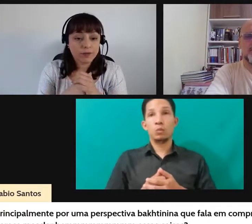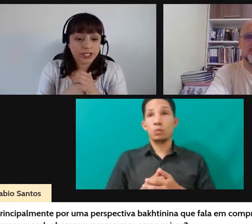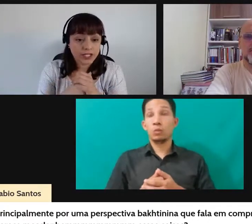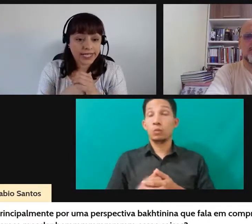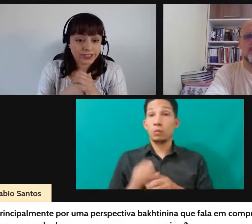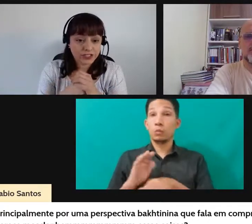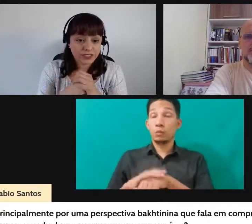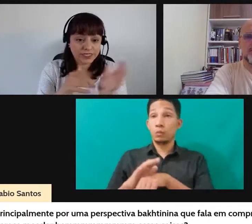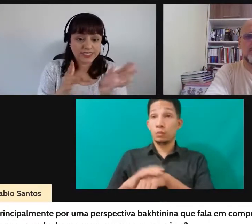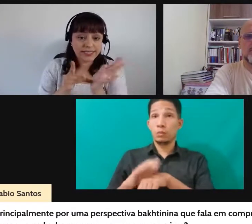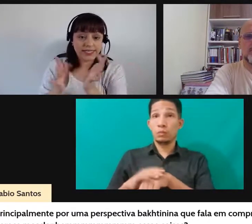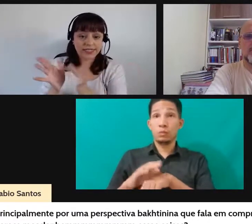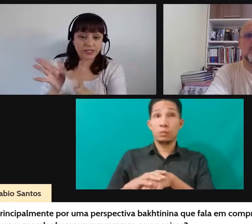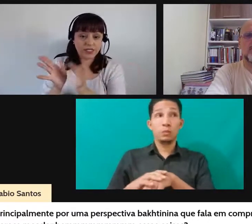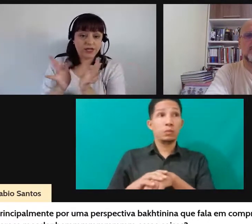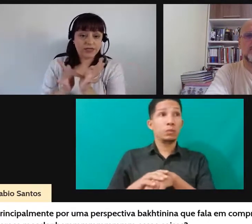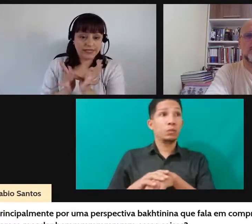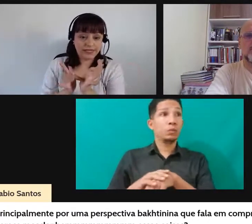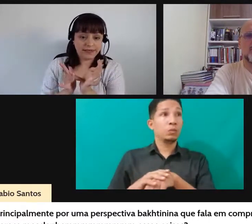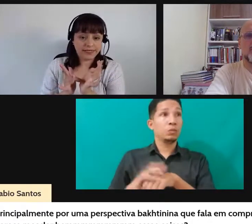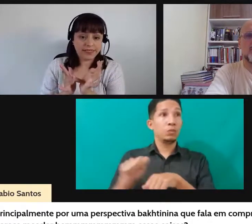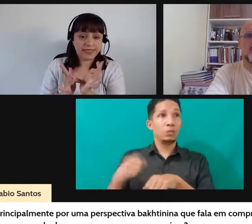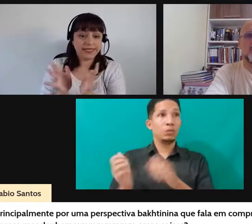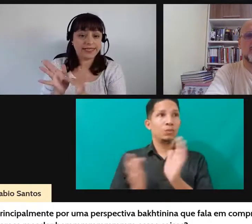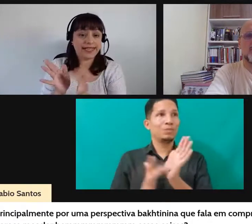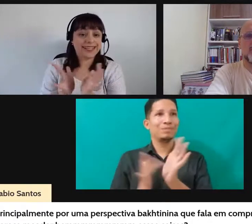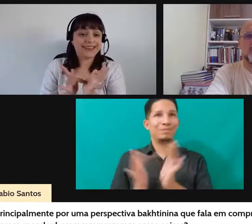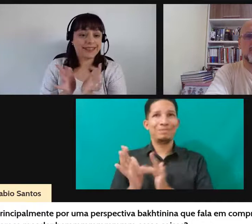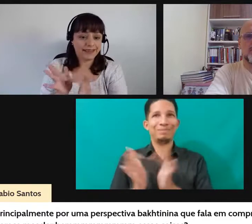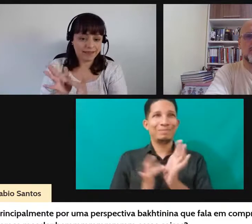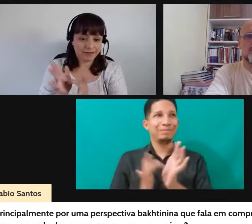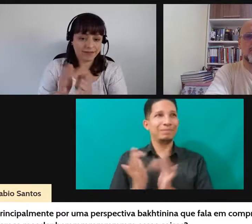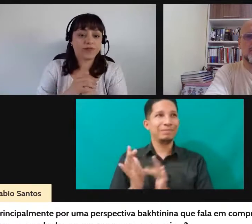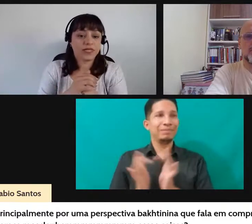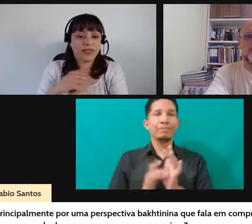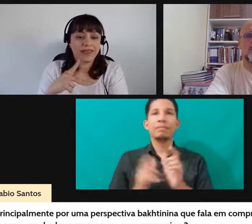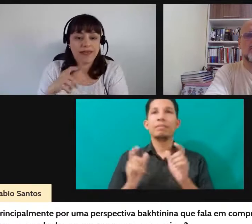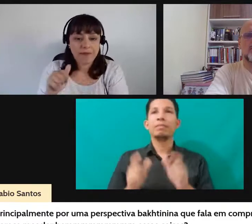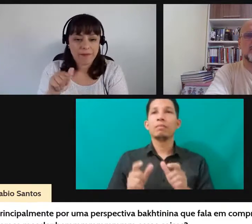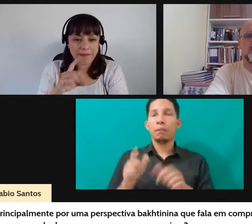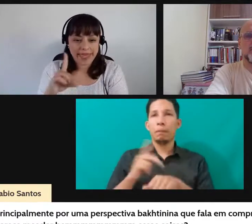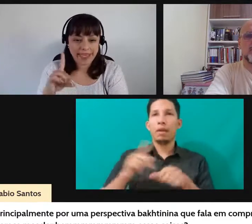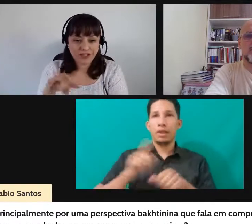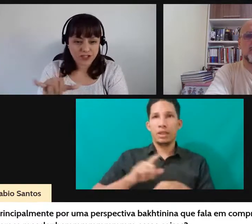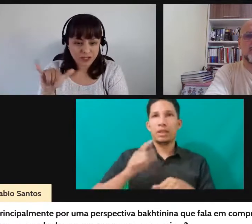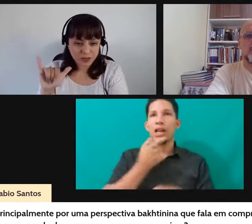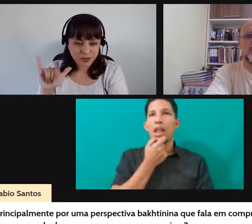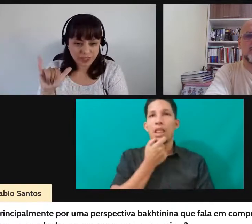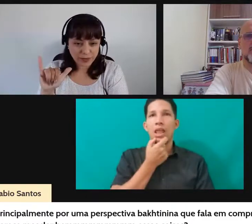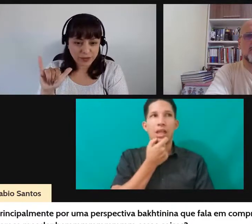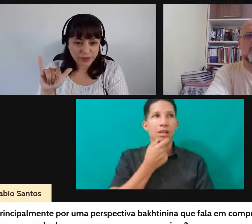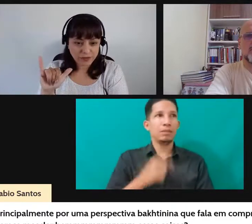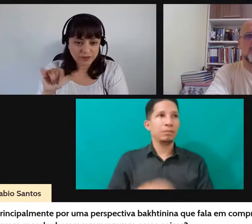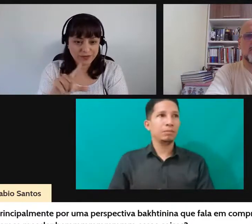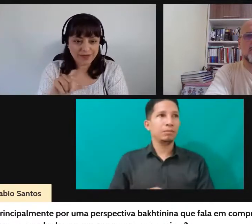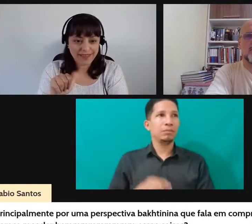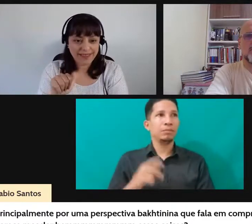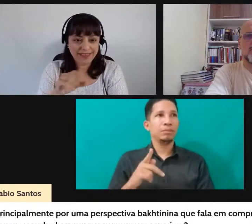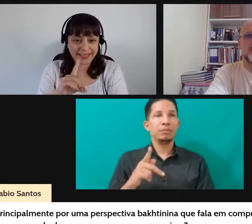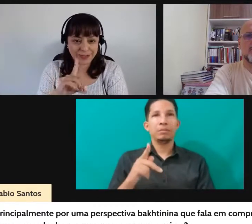que é o Pad LED, que esse é o sinal dele, que ele é da Inglaterra. Pad com